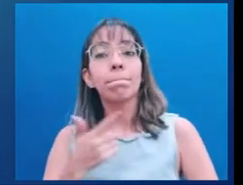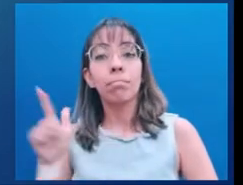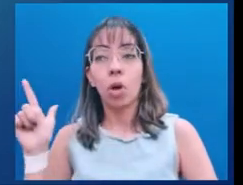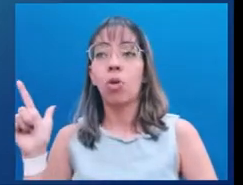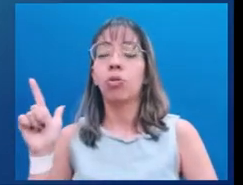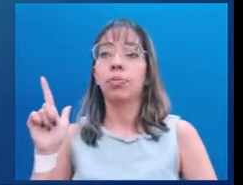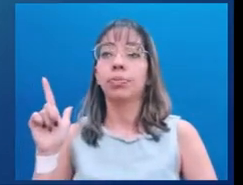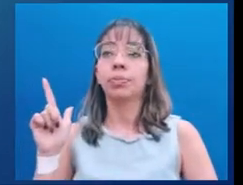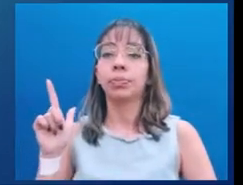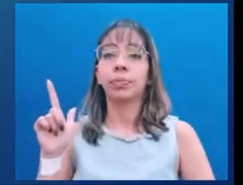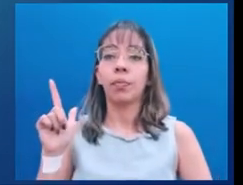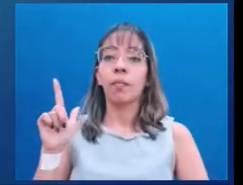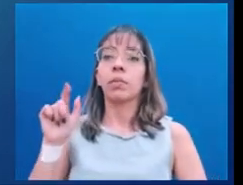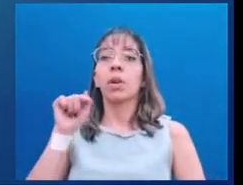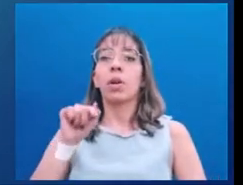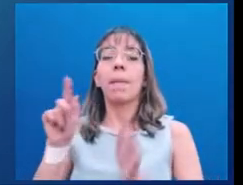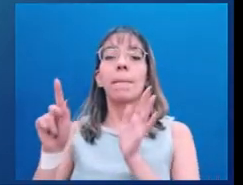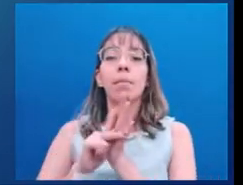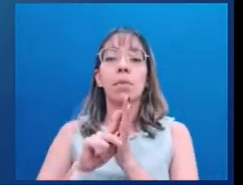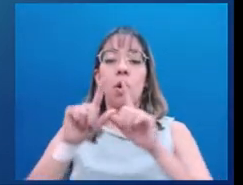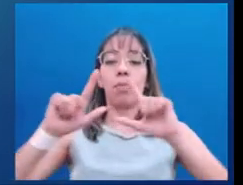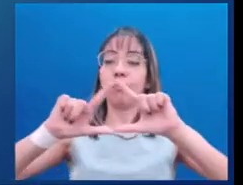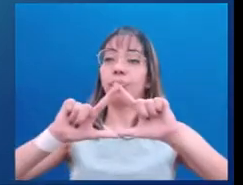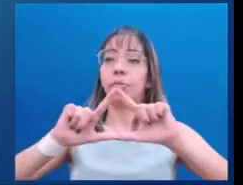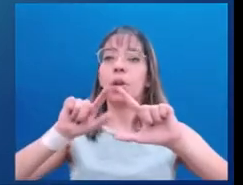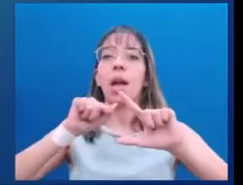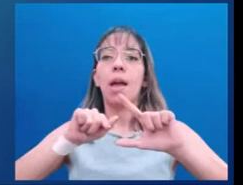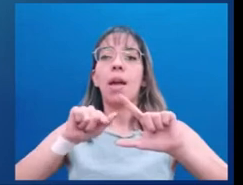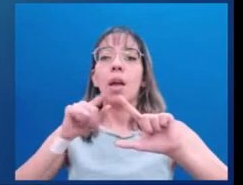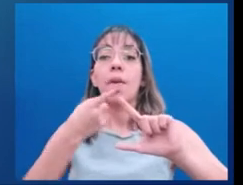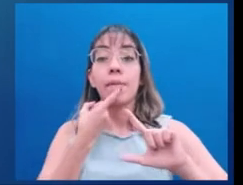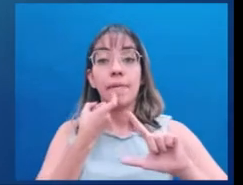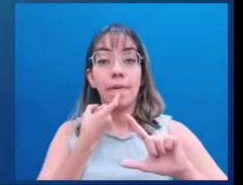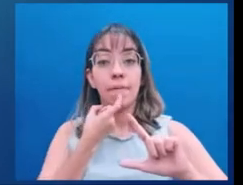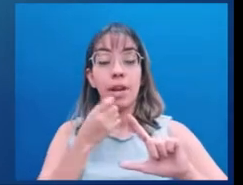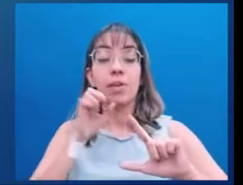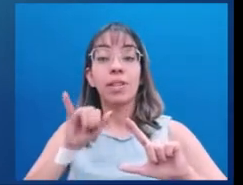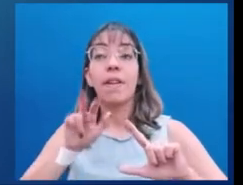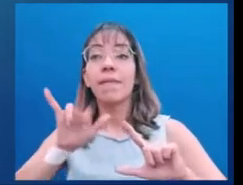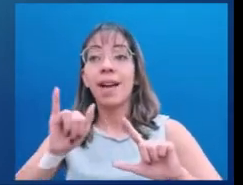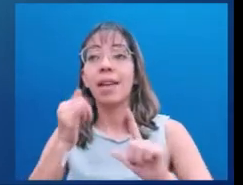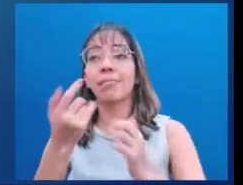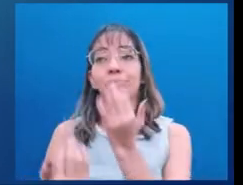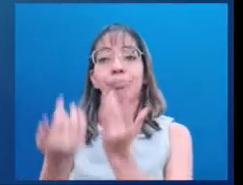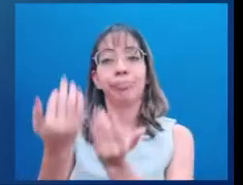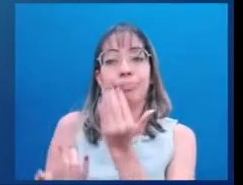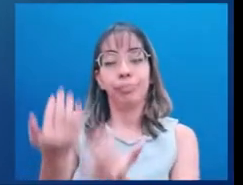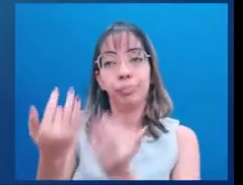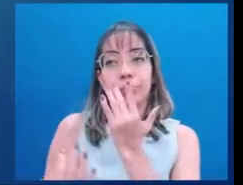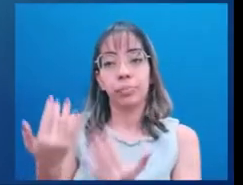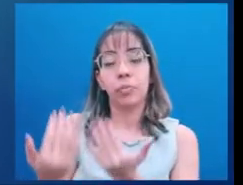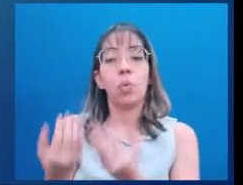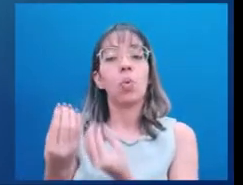Bem, um outro item que a gente viu que faz parte lá do diagrama de Rommel é a inflamabilidade, que vai vindo representada na coloração vermelha. Então, o que